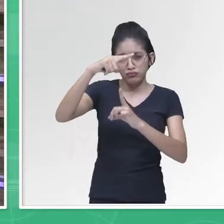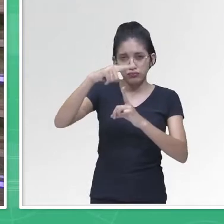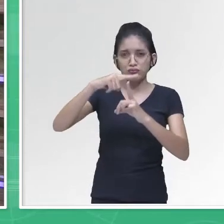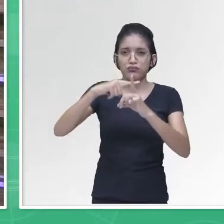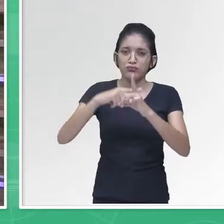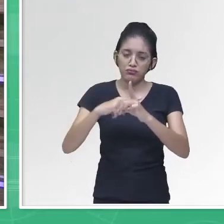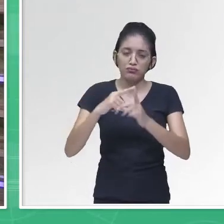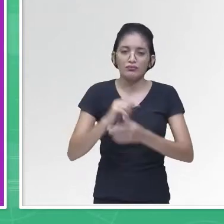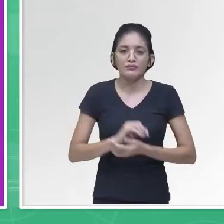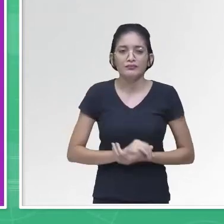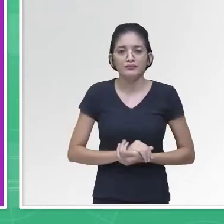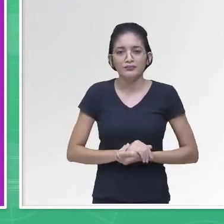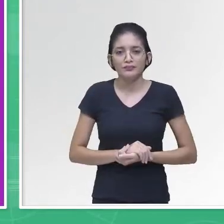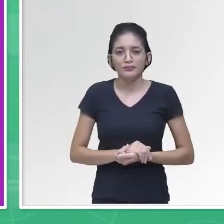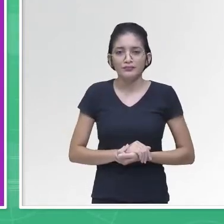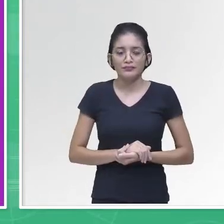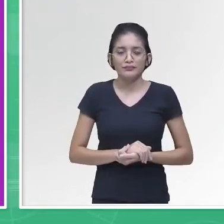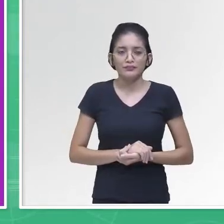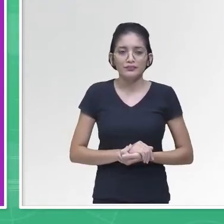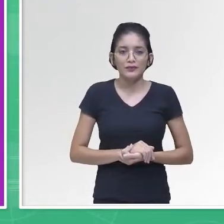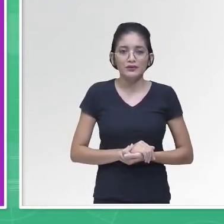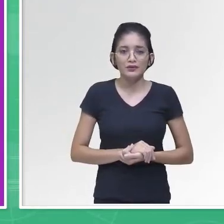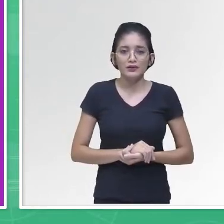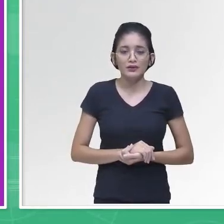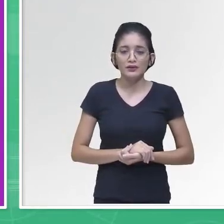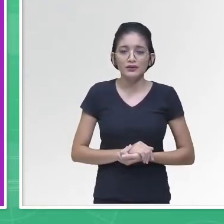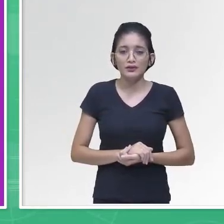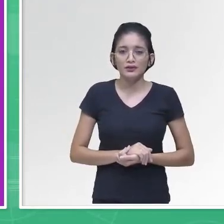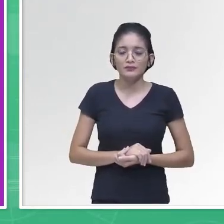da solubilidade.